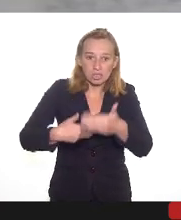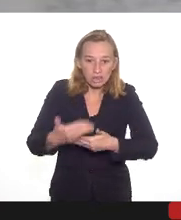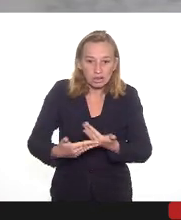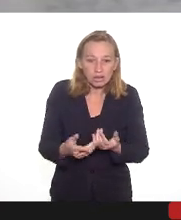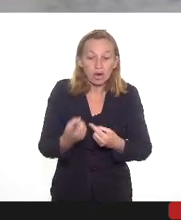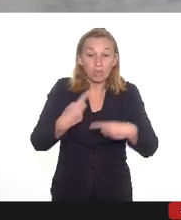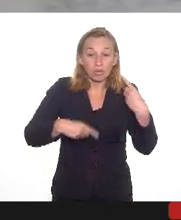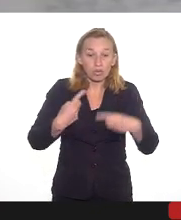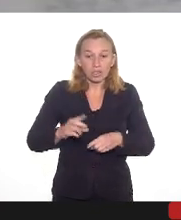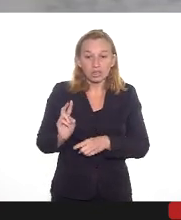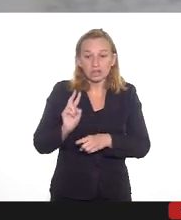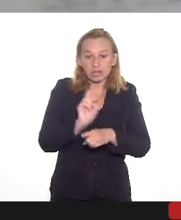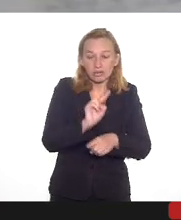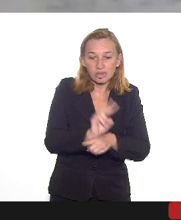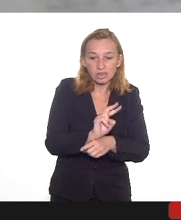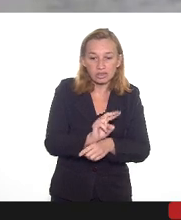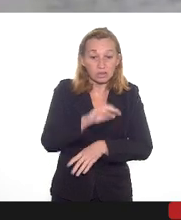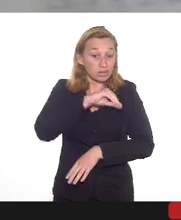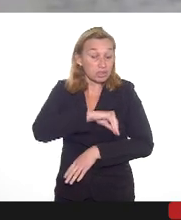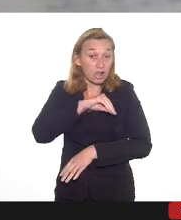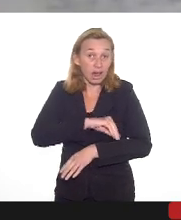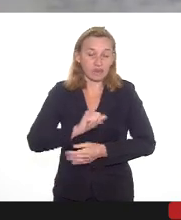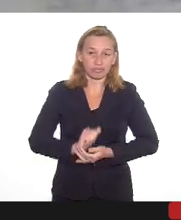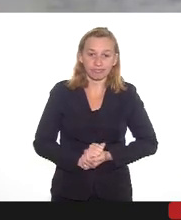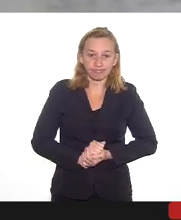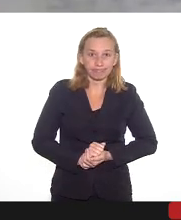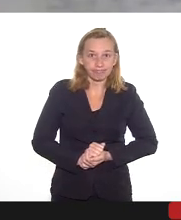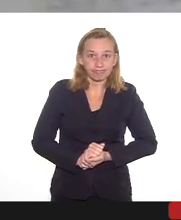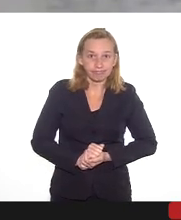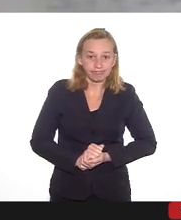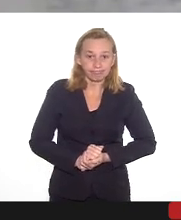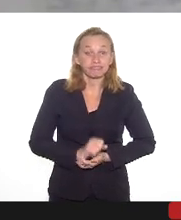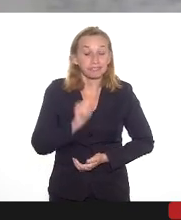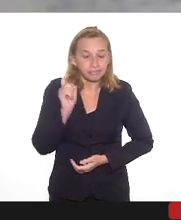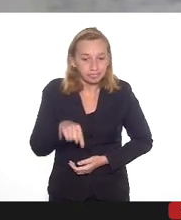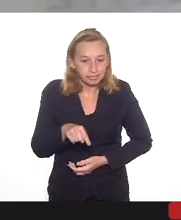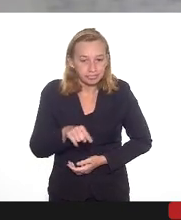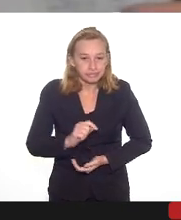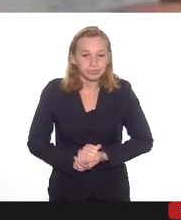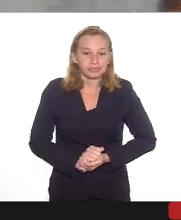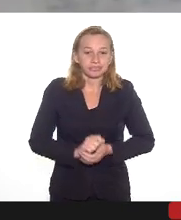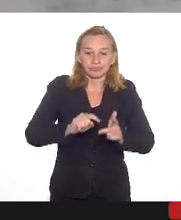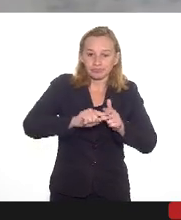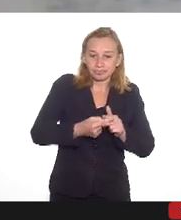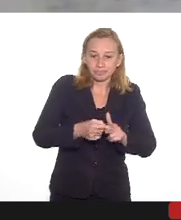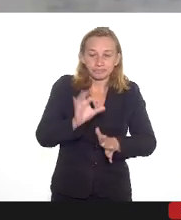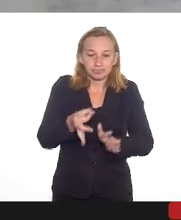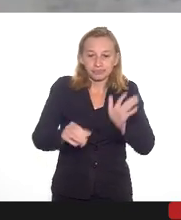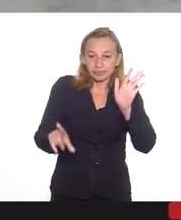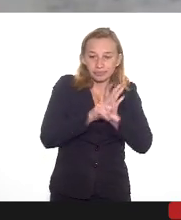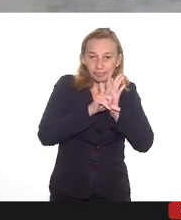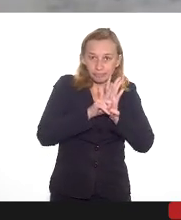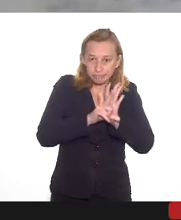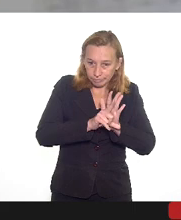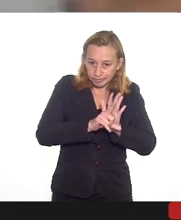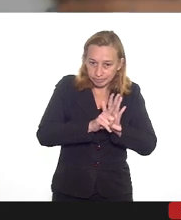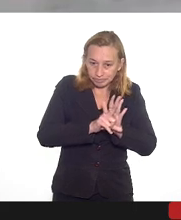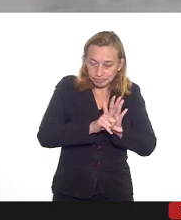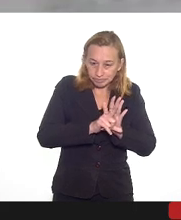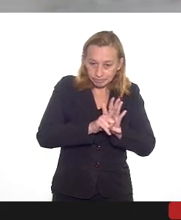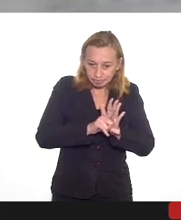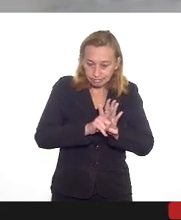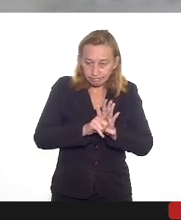política de defesa da implementação do piso salarial nacional do magistério, que é um regramento previsto na Lei de Diretrizes e Bases da